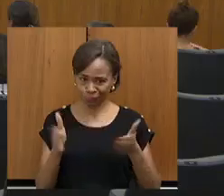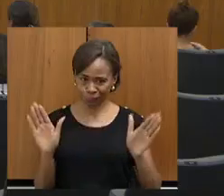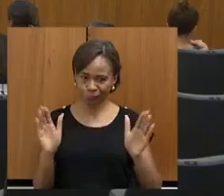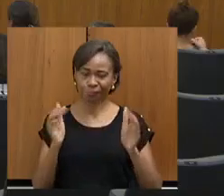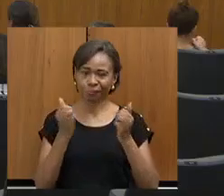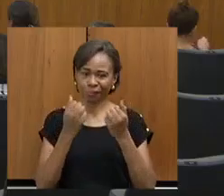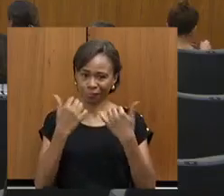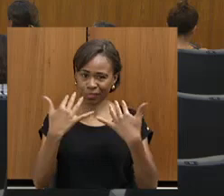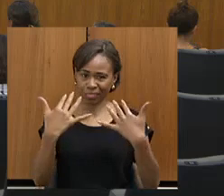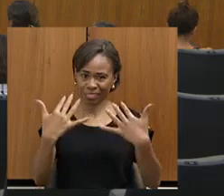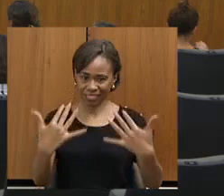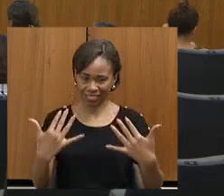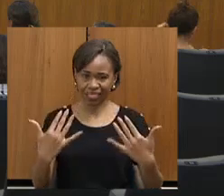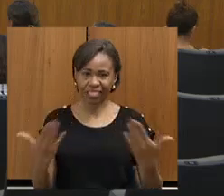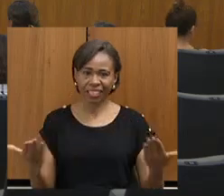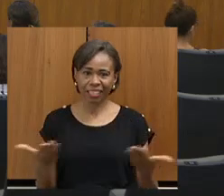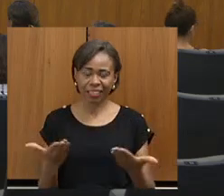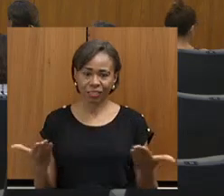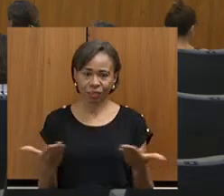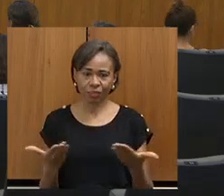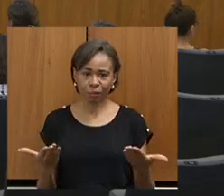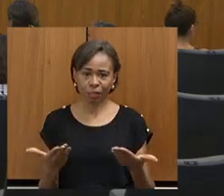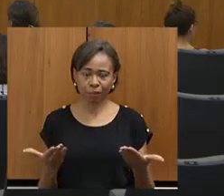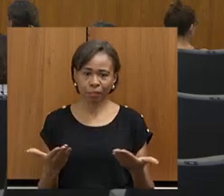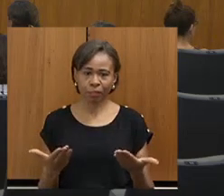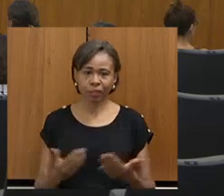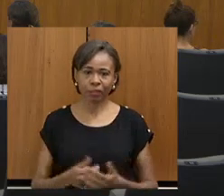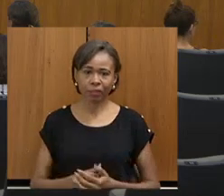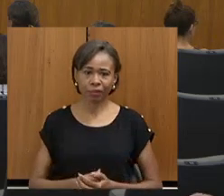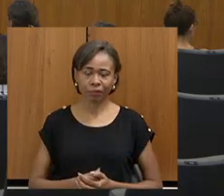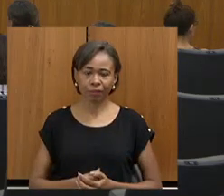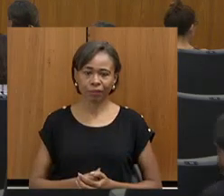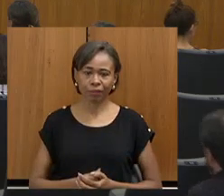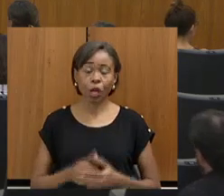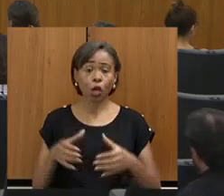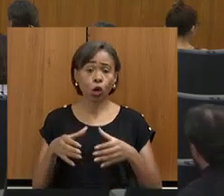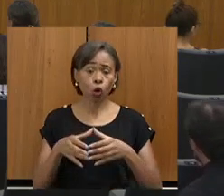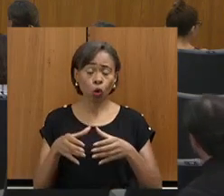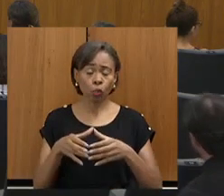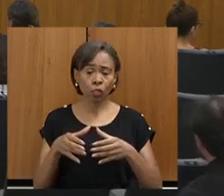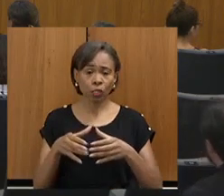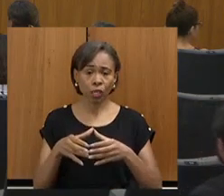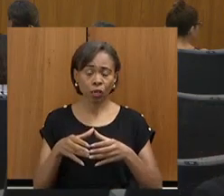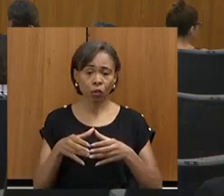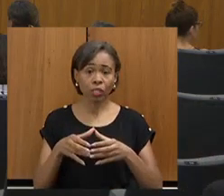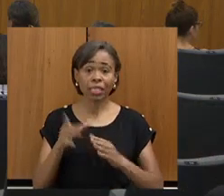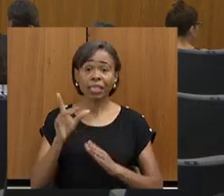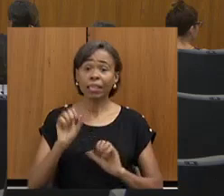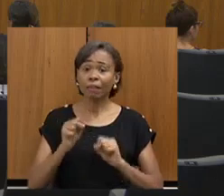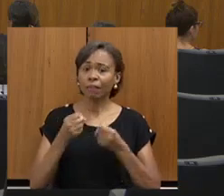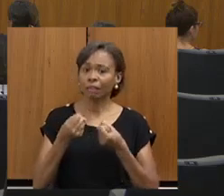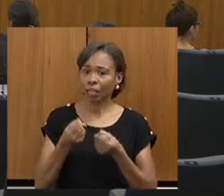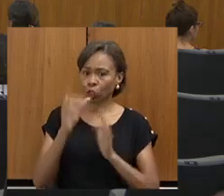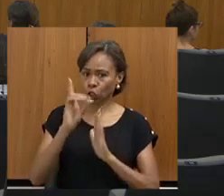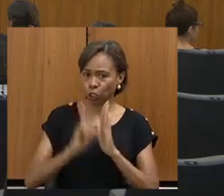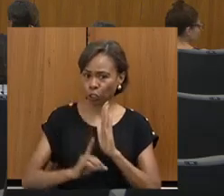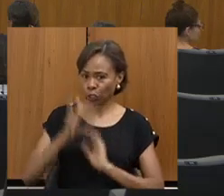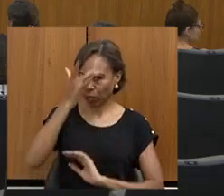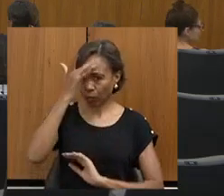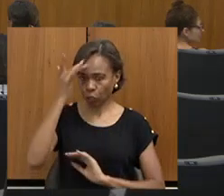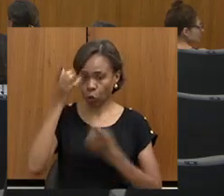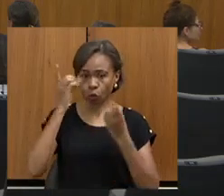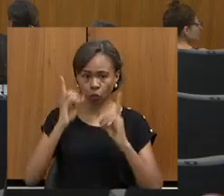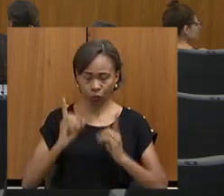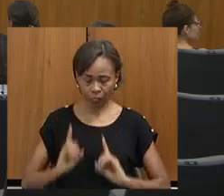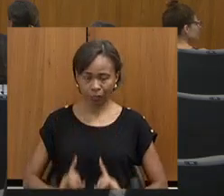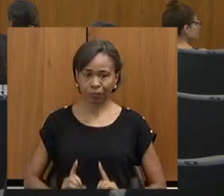Declaro aberta a oitava reunião extraordinária da Comissão de Defesa dos Direitos da Pessoa com Deficiência da quarta sessão legislativa da